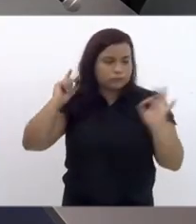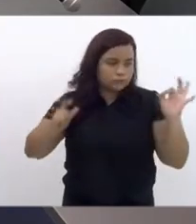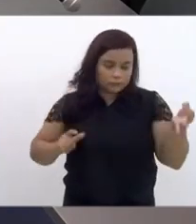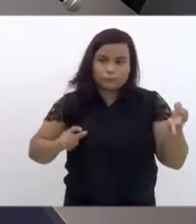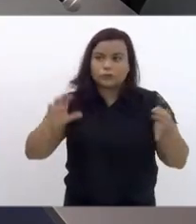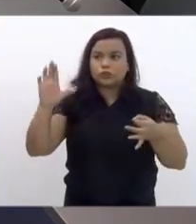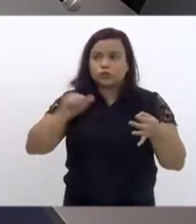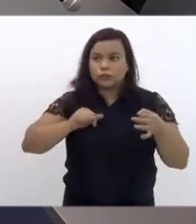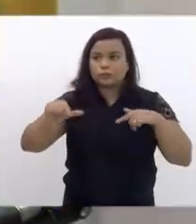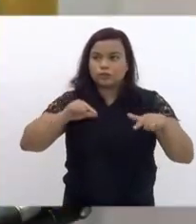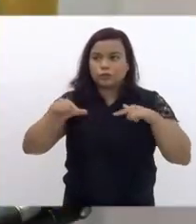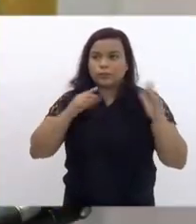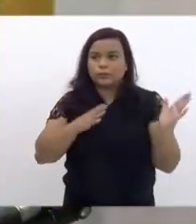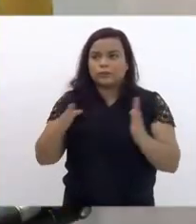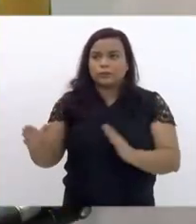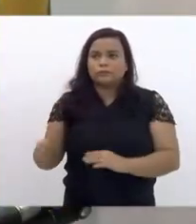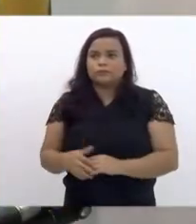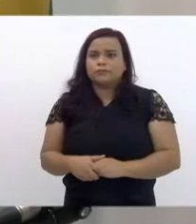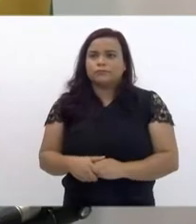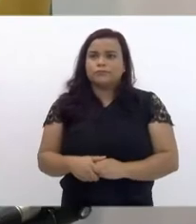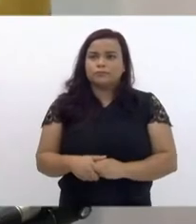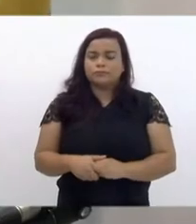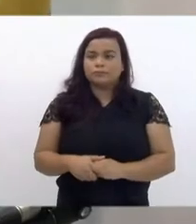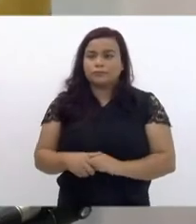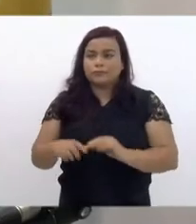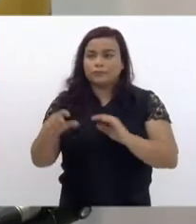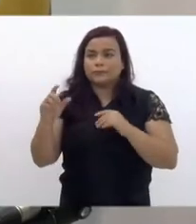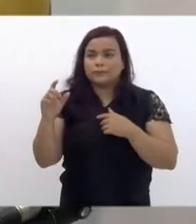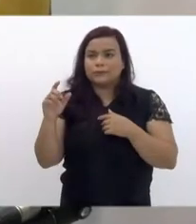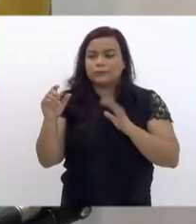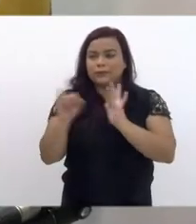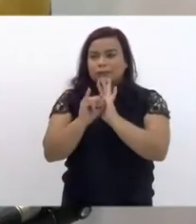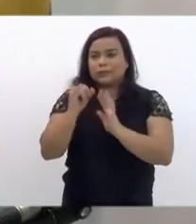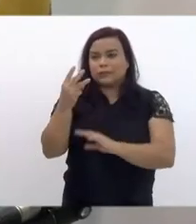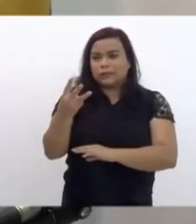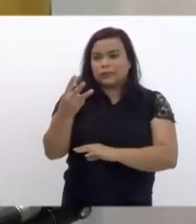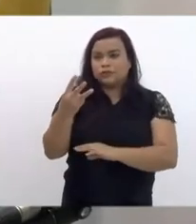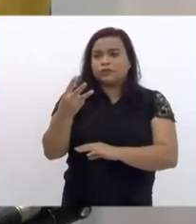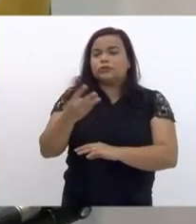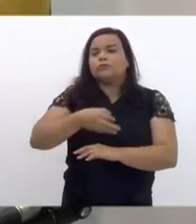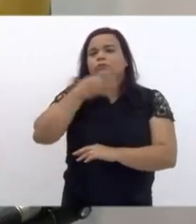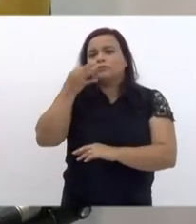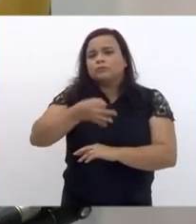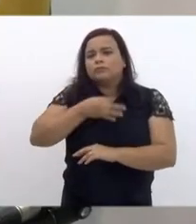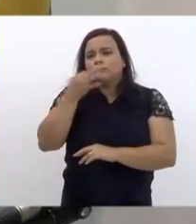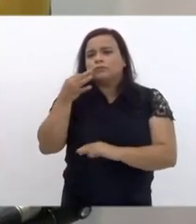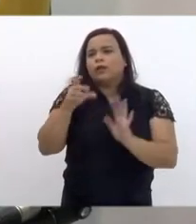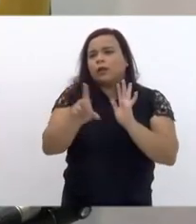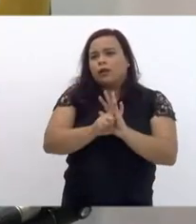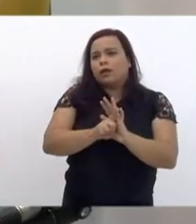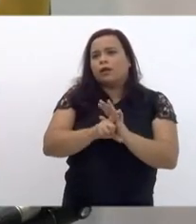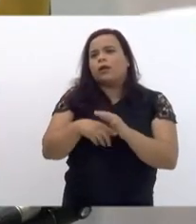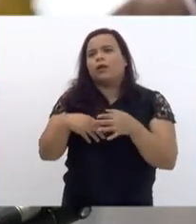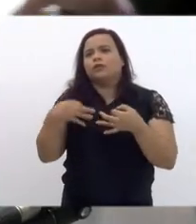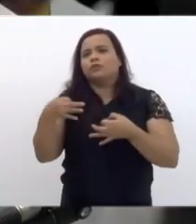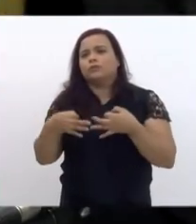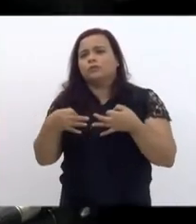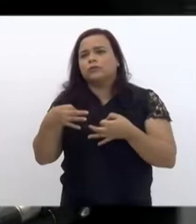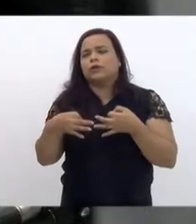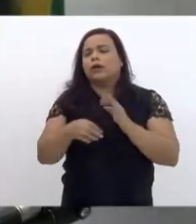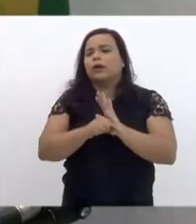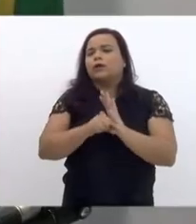à ordem. Item 3, discussão e votação dos pareceres constitucionais da legalidade e juridicidade. Relator, deputado Márcio Pacheco, 16 da